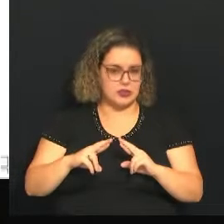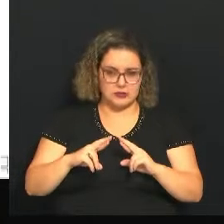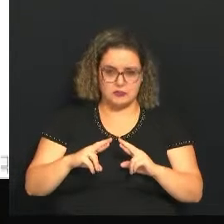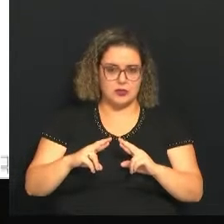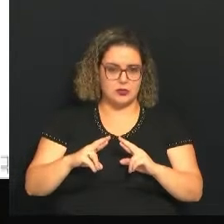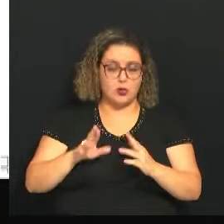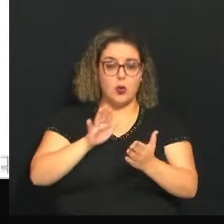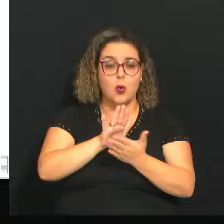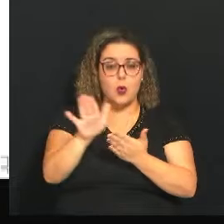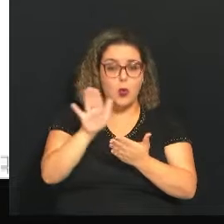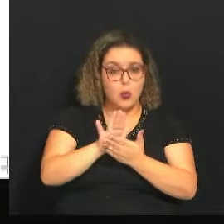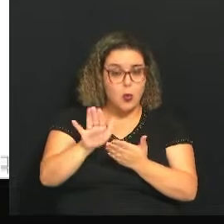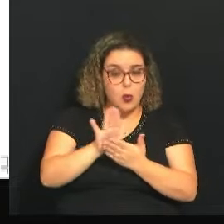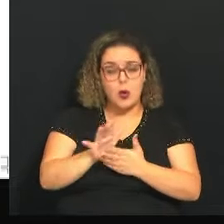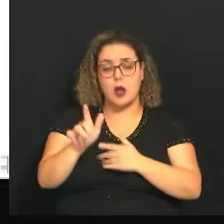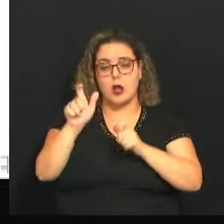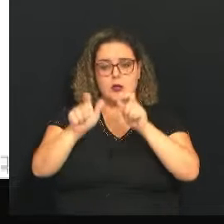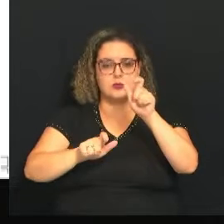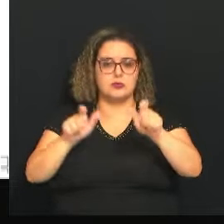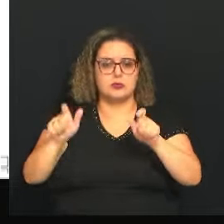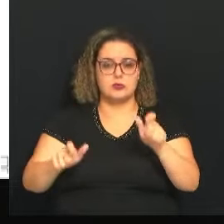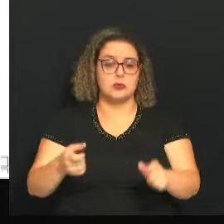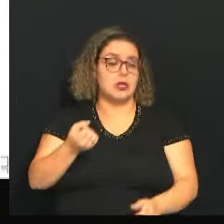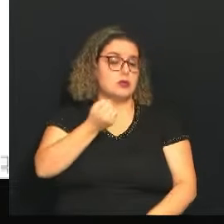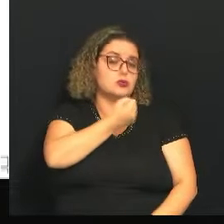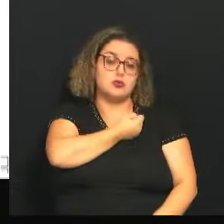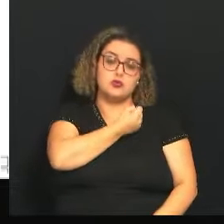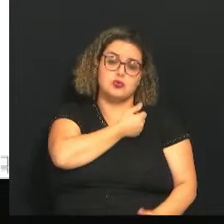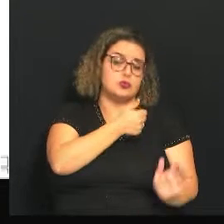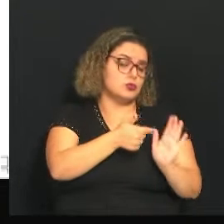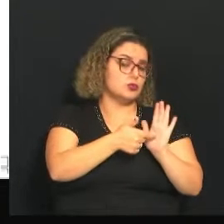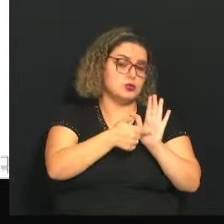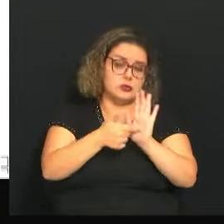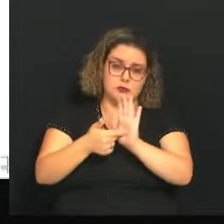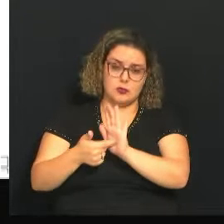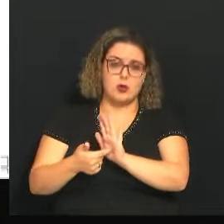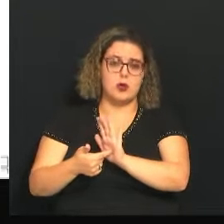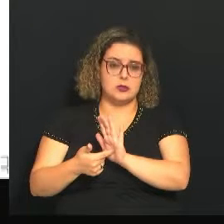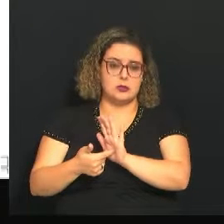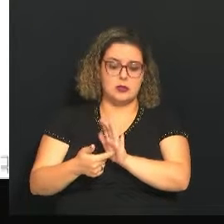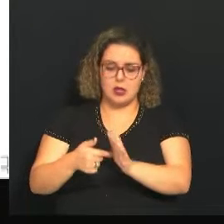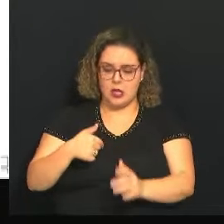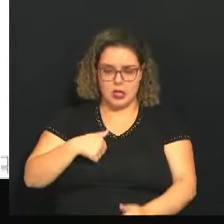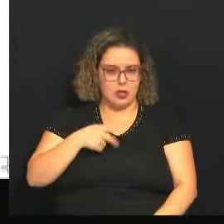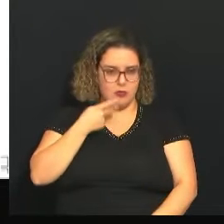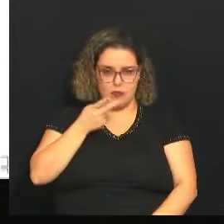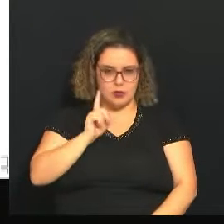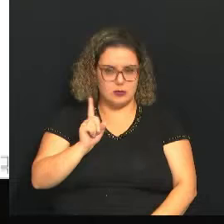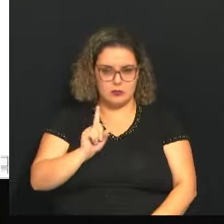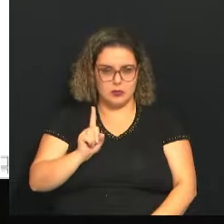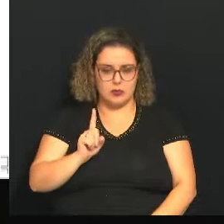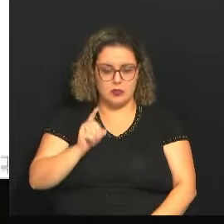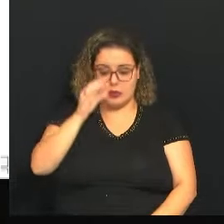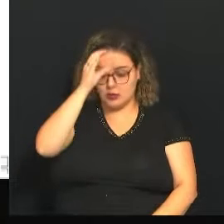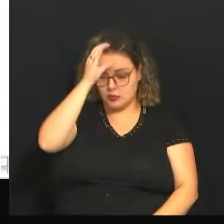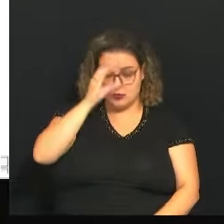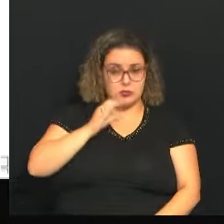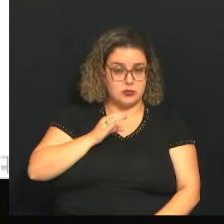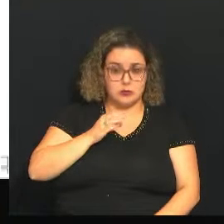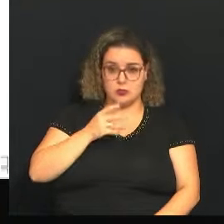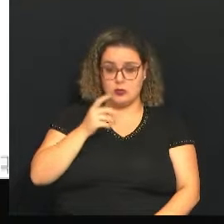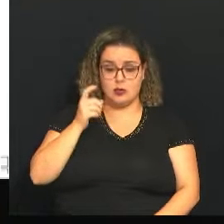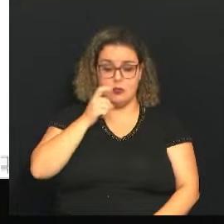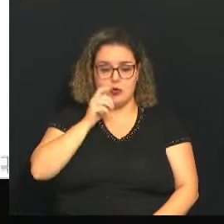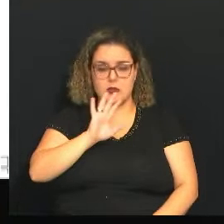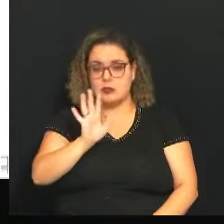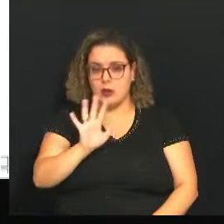gasto com pessoas, são os números que mostram isso, né? Não sou eu que estou falando e nem o cidadão que está sentindo isso lá